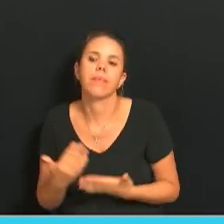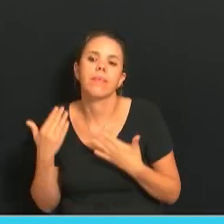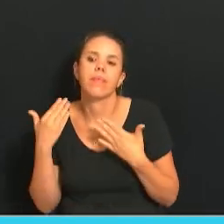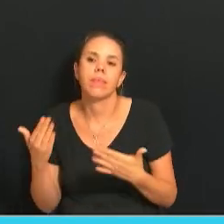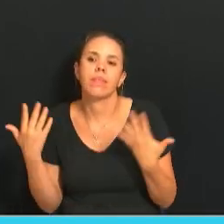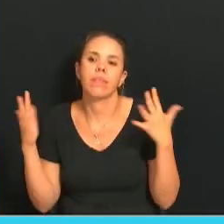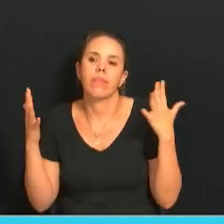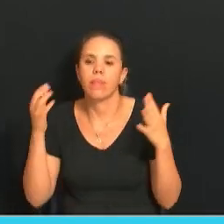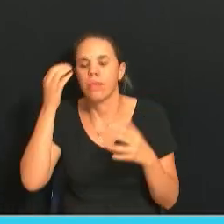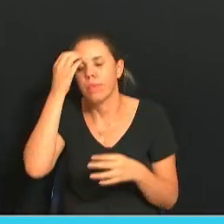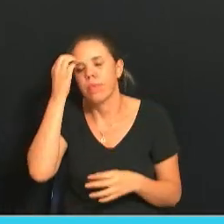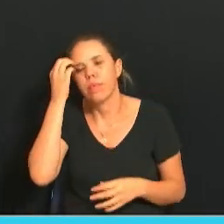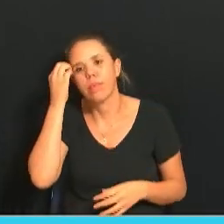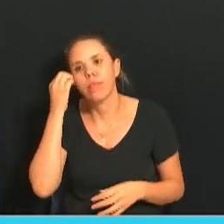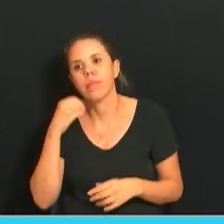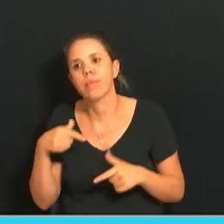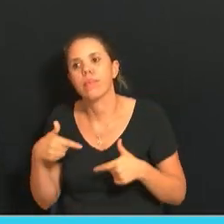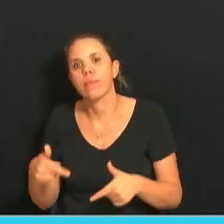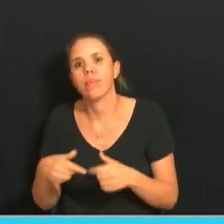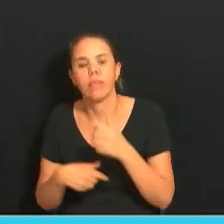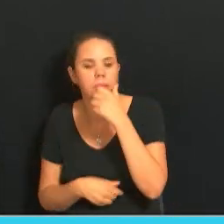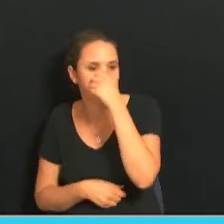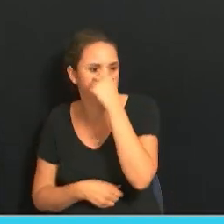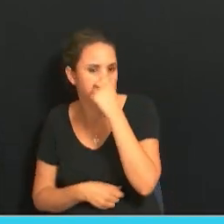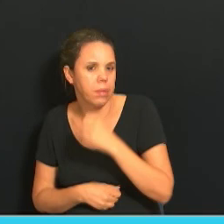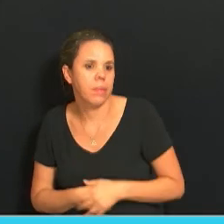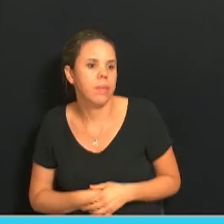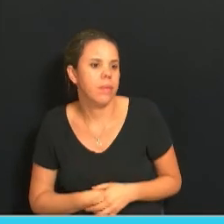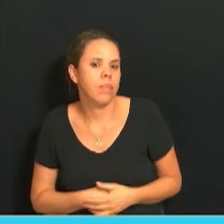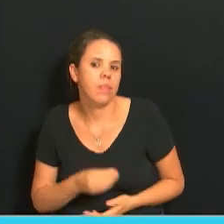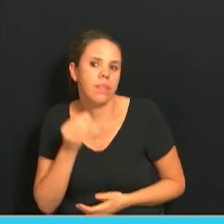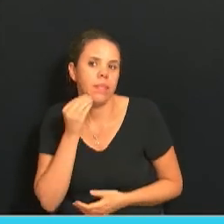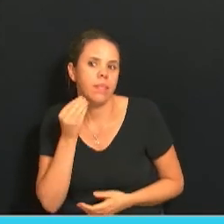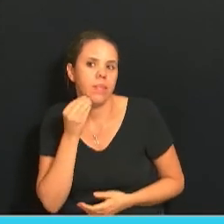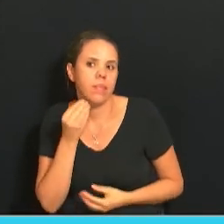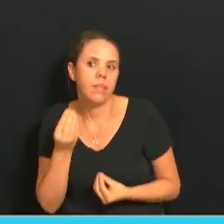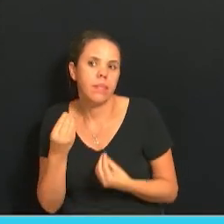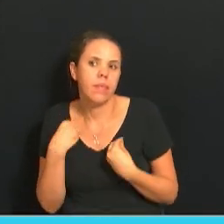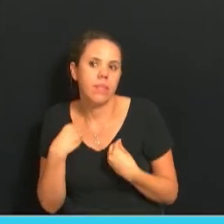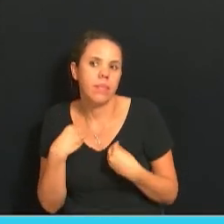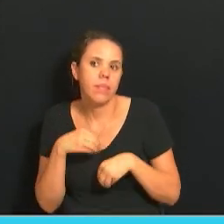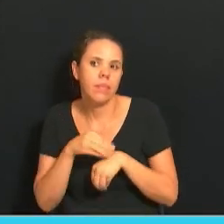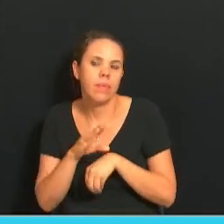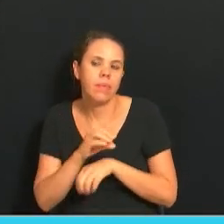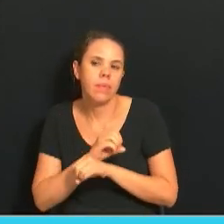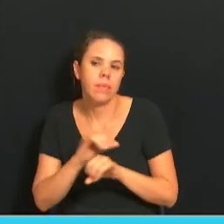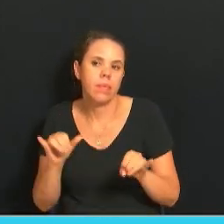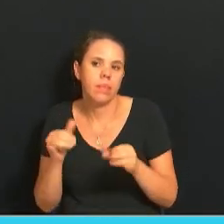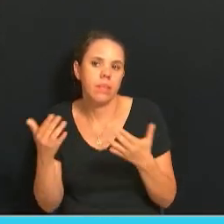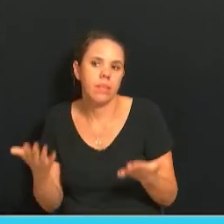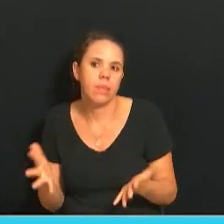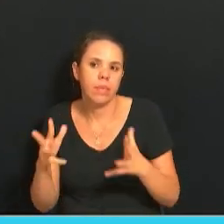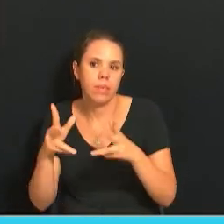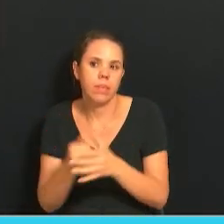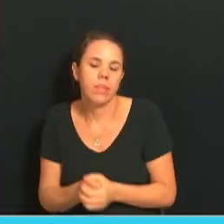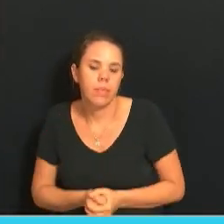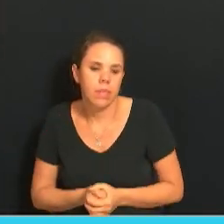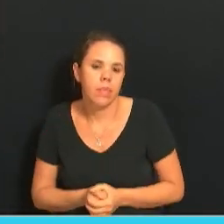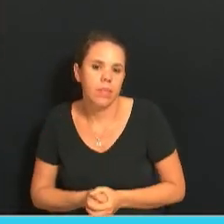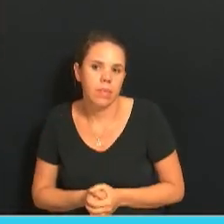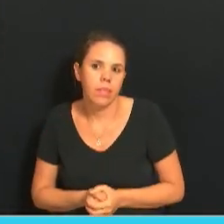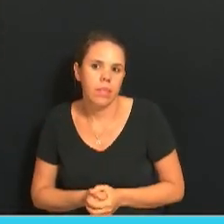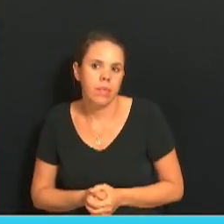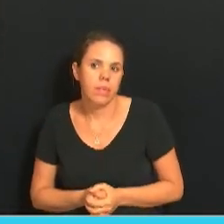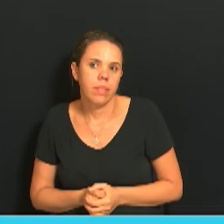parabéns pela iniciativa e pela oportunidade que vocês estão me dando de trazer essas informações aqui para todos os